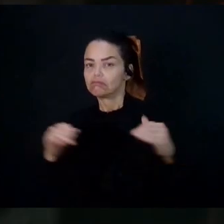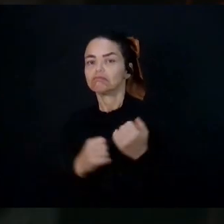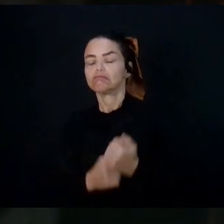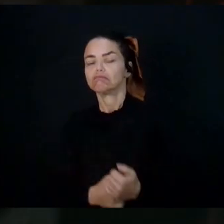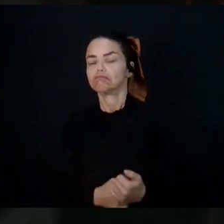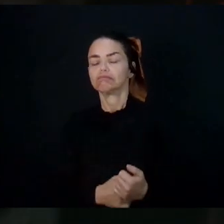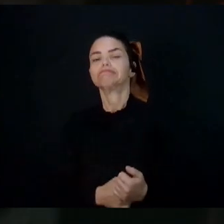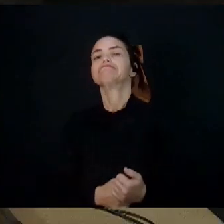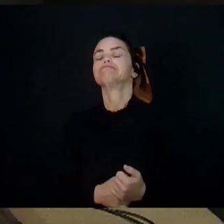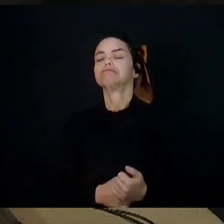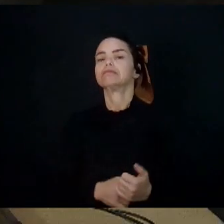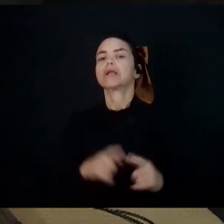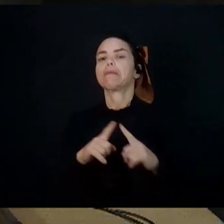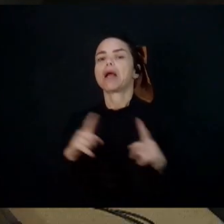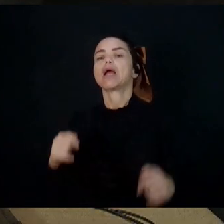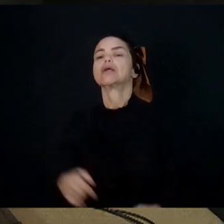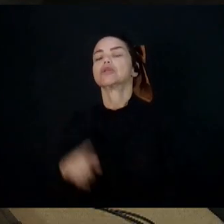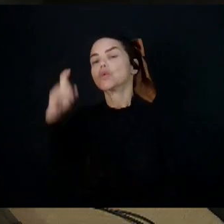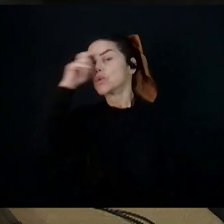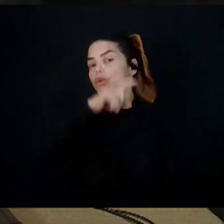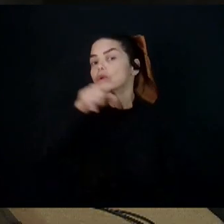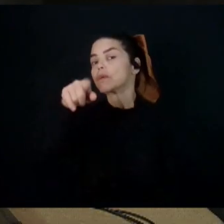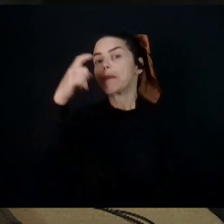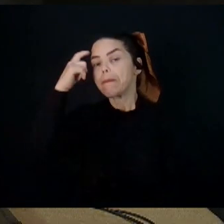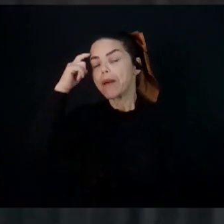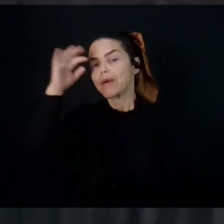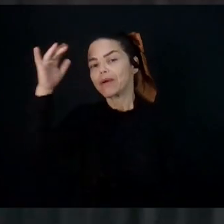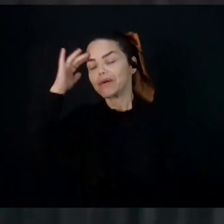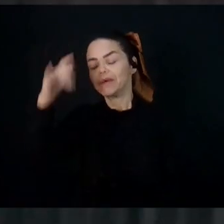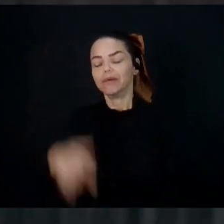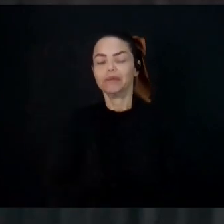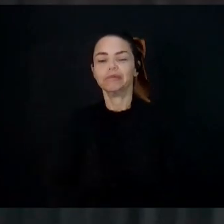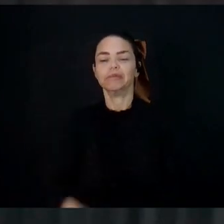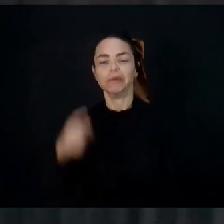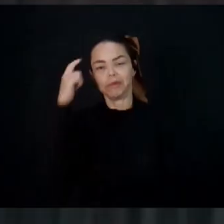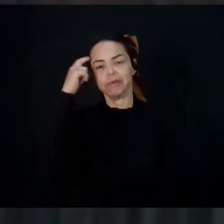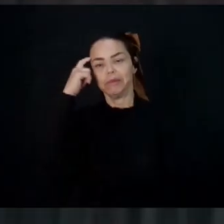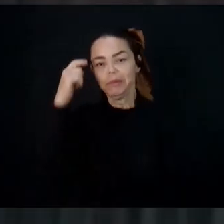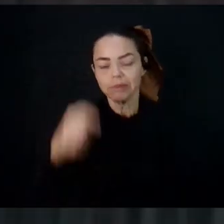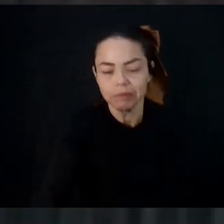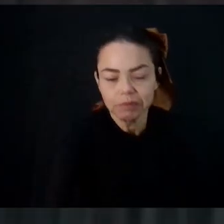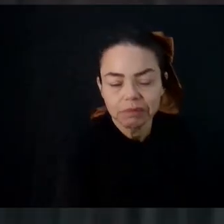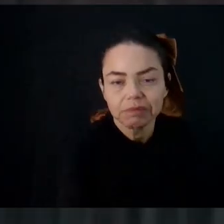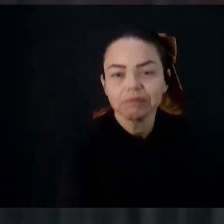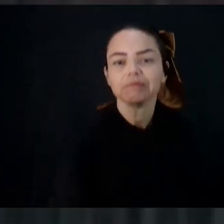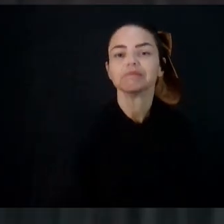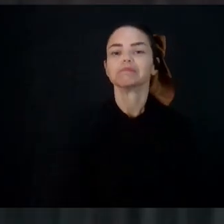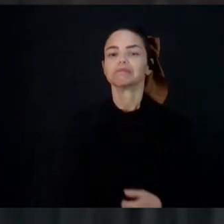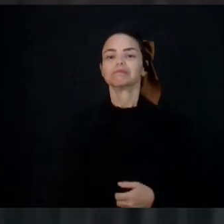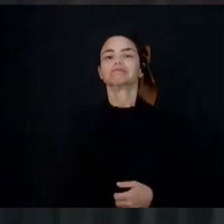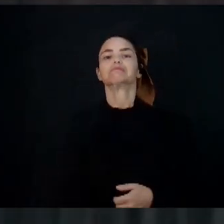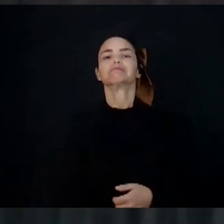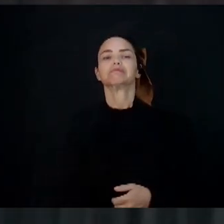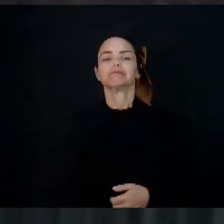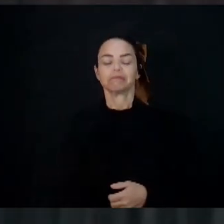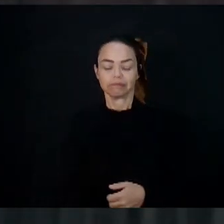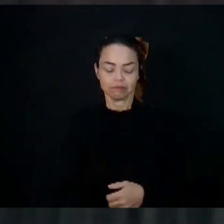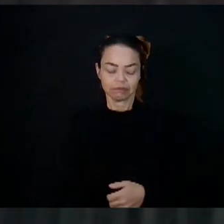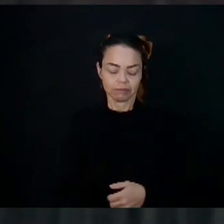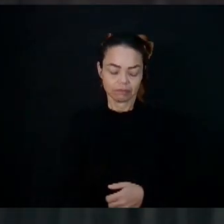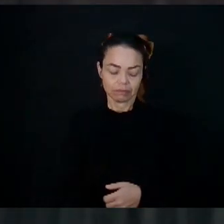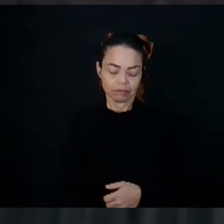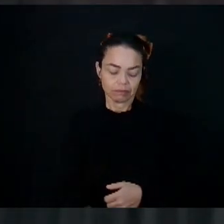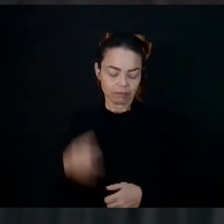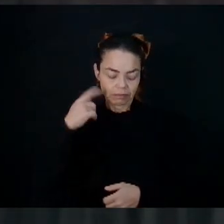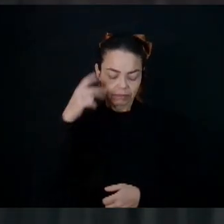não é? Muito complexo. E me veio aqui eu gosto muito de alguns exemplos. Se alguém chega e